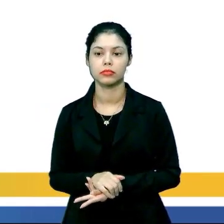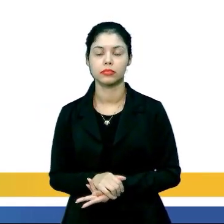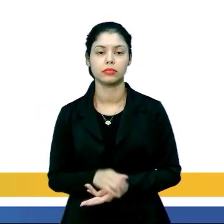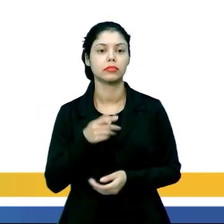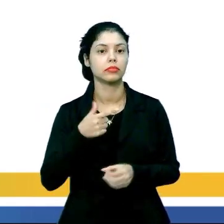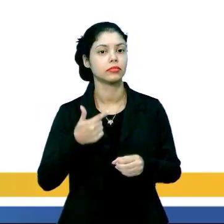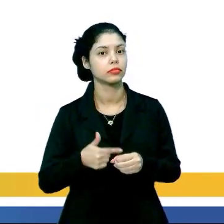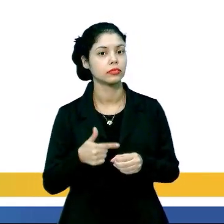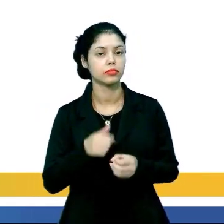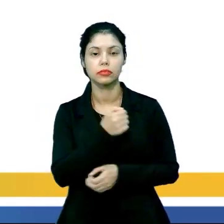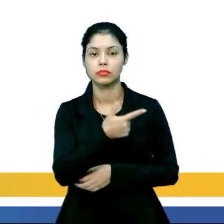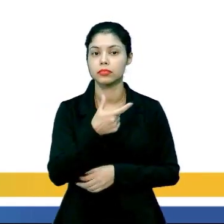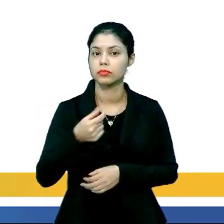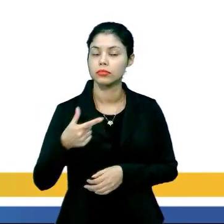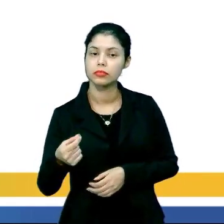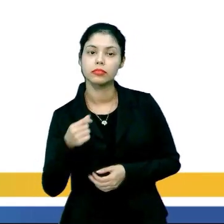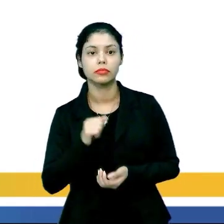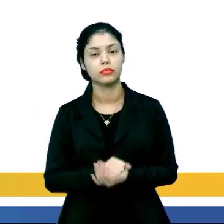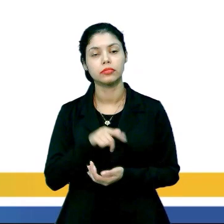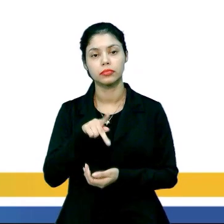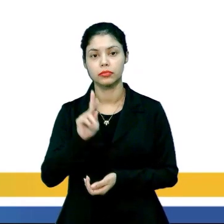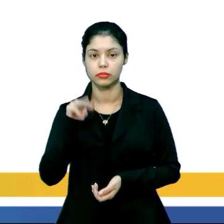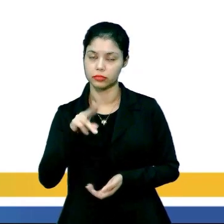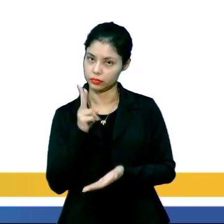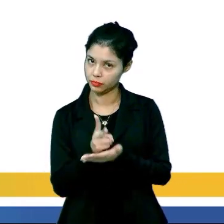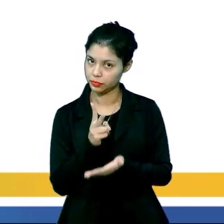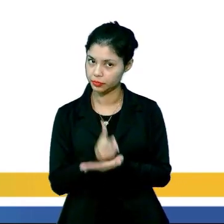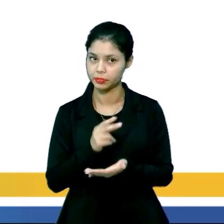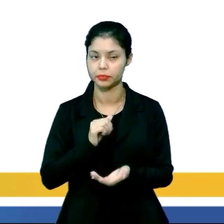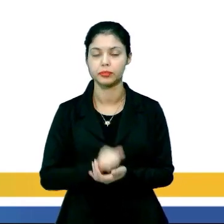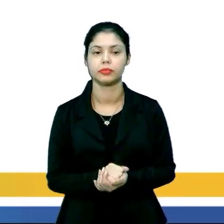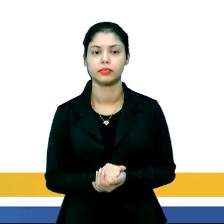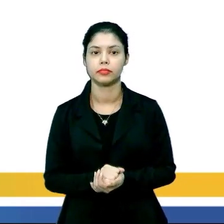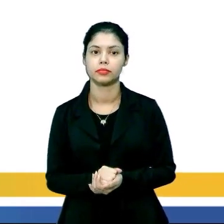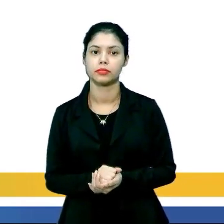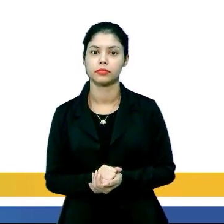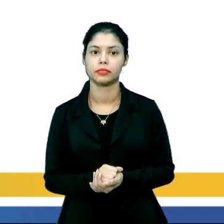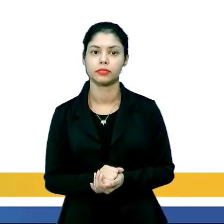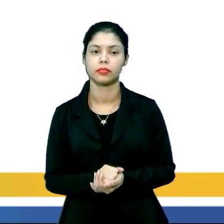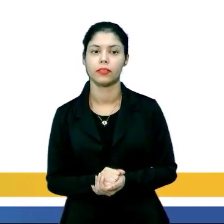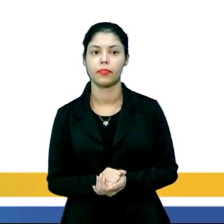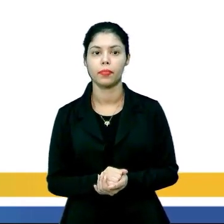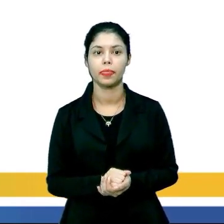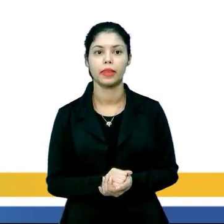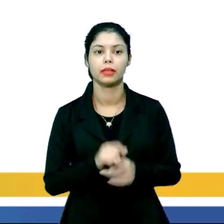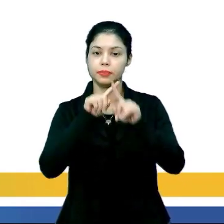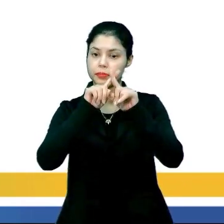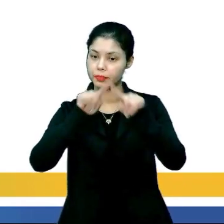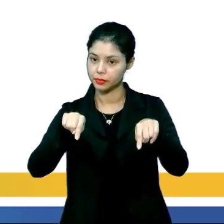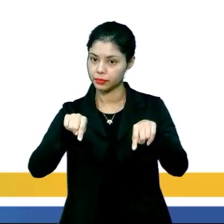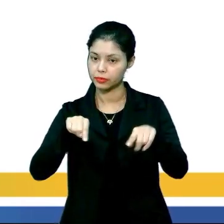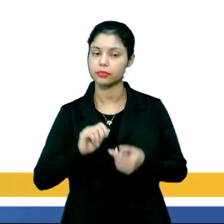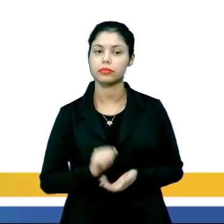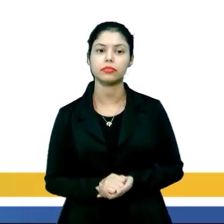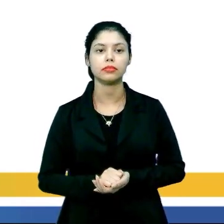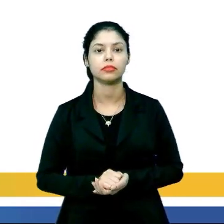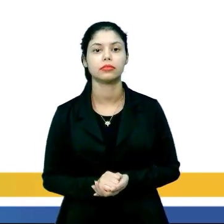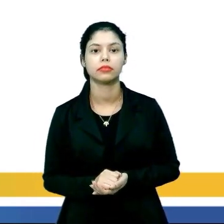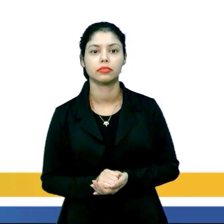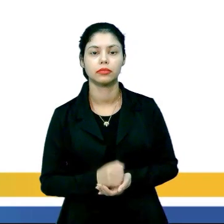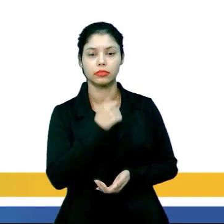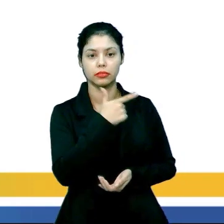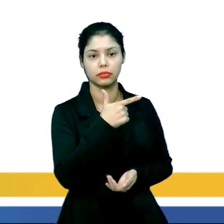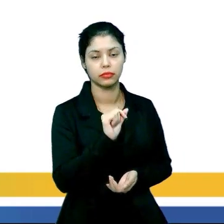o consumo do destino nós temos aí, mesma proporção agora com 200 quilômetros. Multiplicando